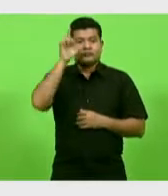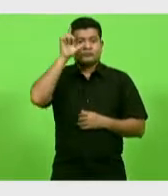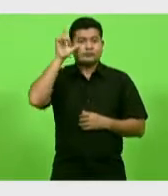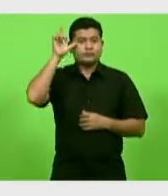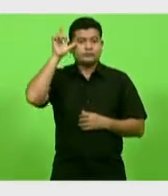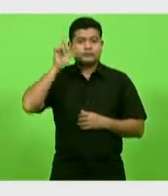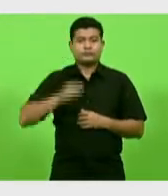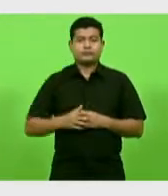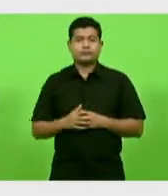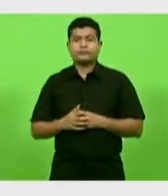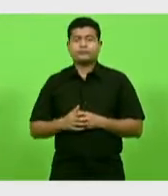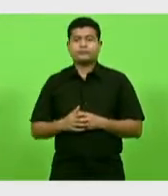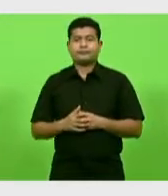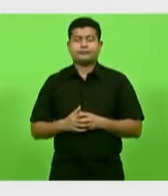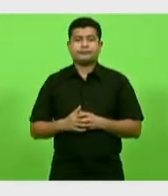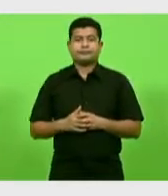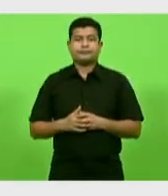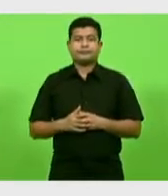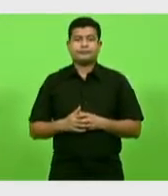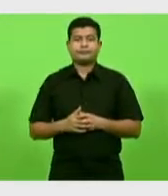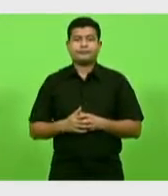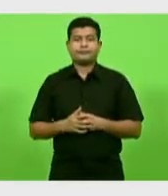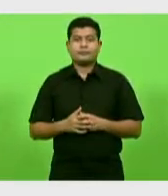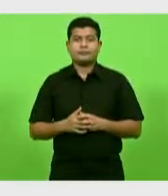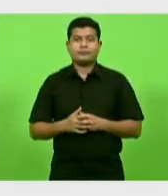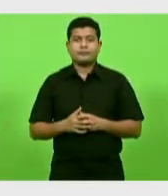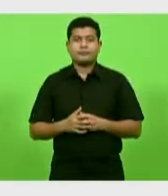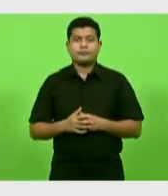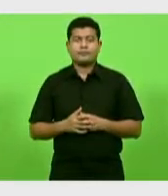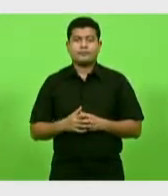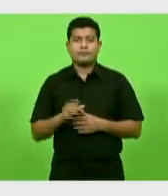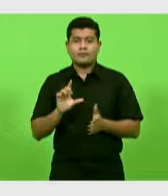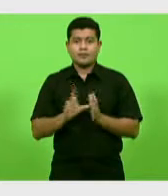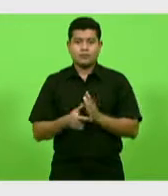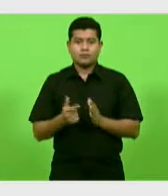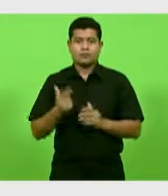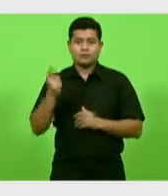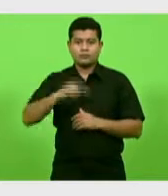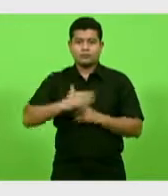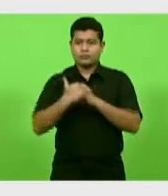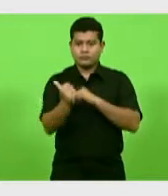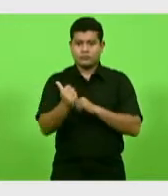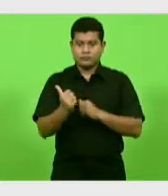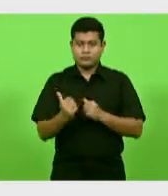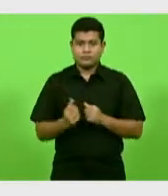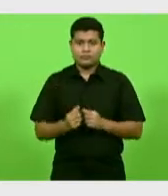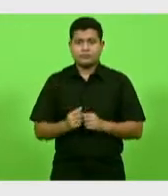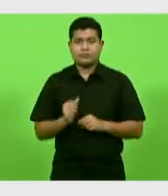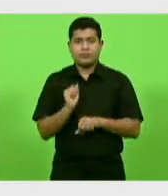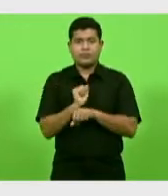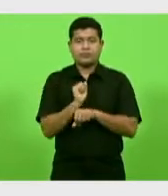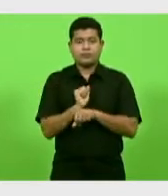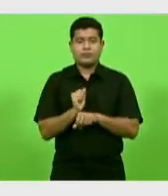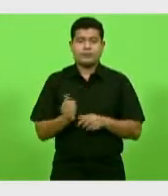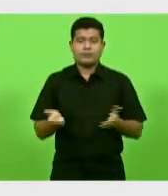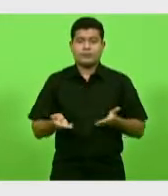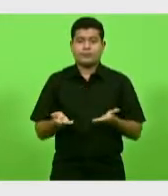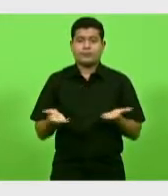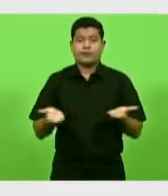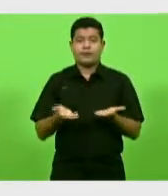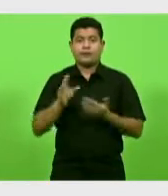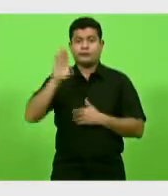Posso votar, deputado? O senhor já me chamou? Na sequência, chamo Vossa Excelência novamente. Como vota deputada Luciane Carminati?